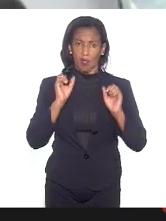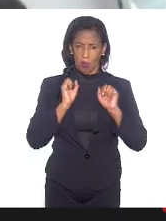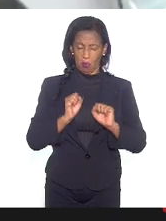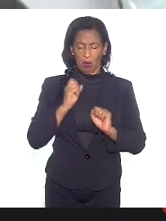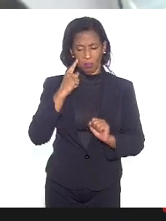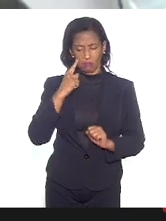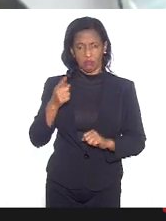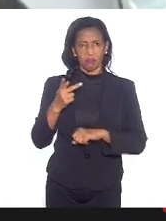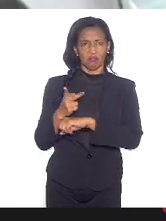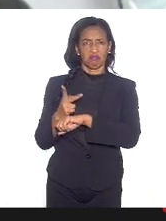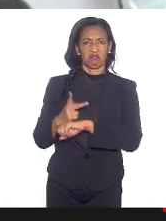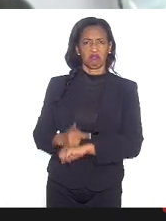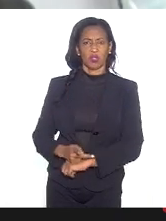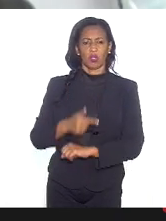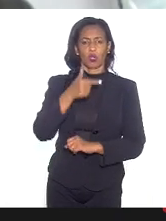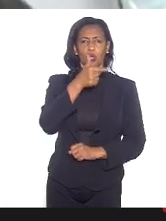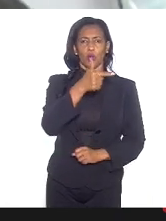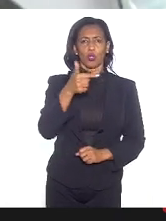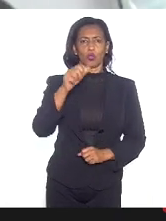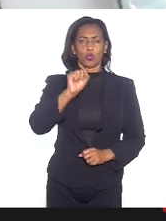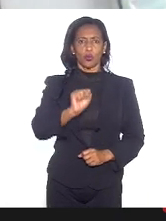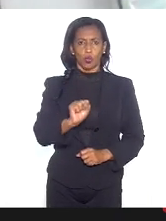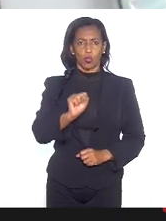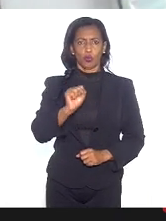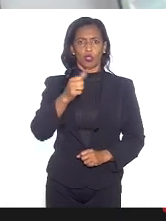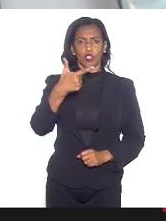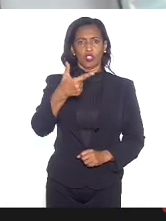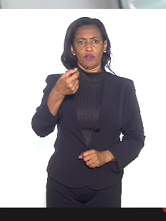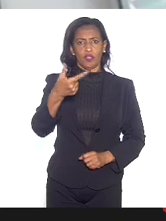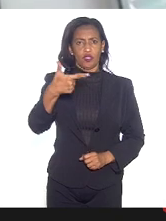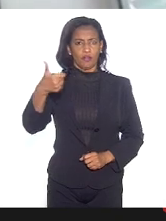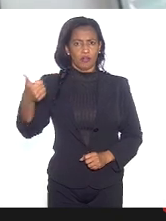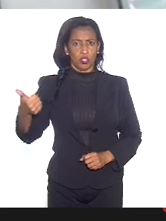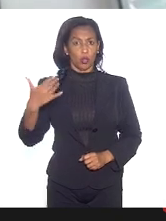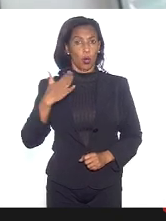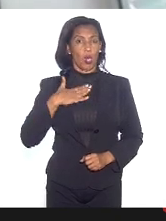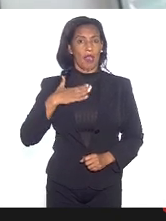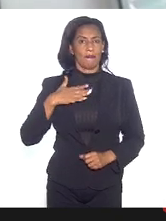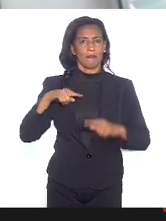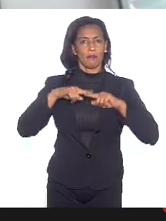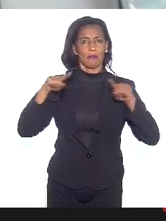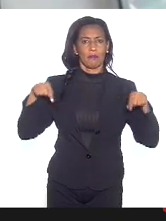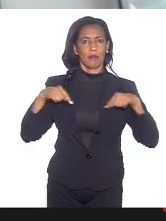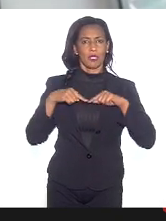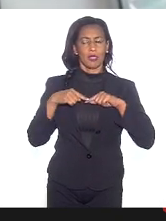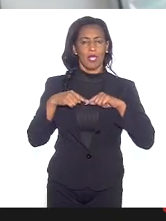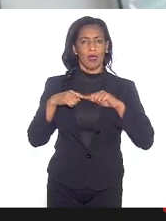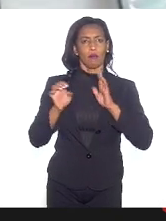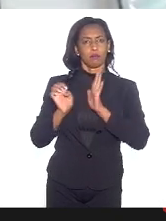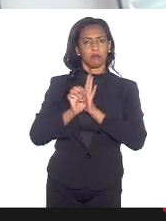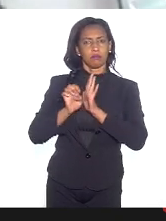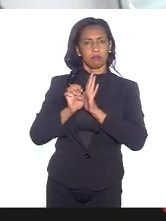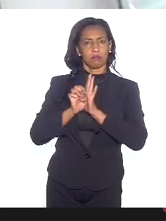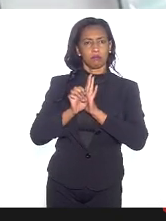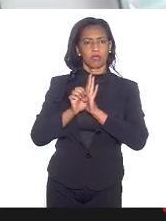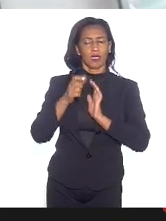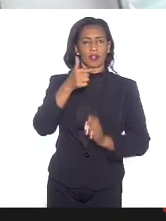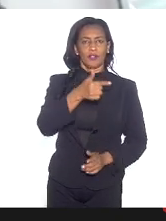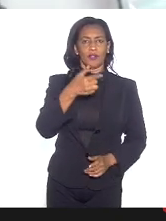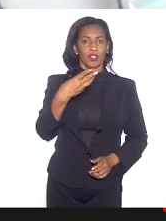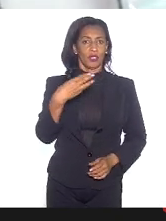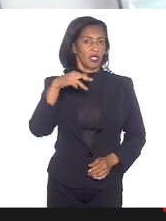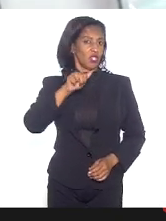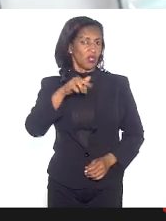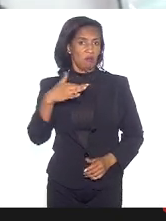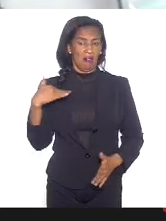requerimento de informação número 228 de 2021, do meu gabinete, publicado no Diário Oficial em 23 de março, até